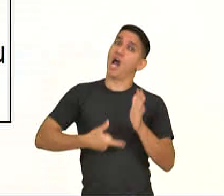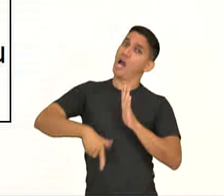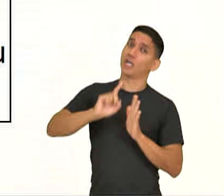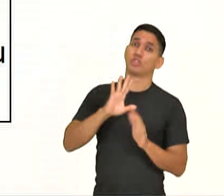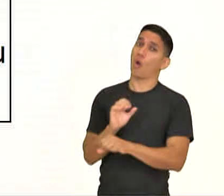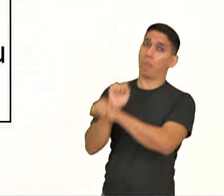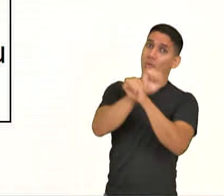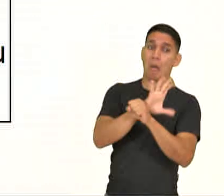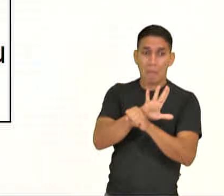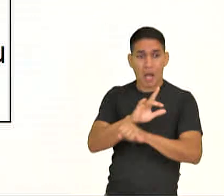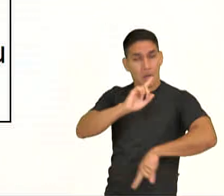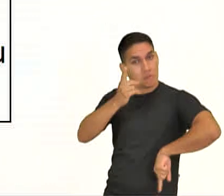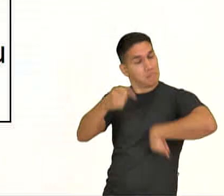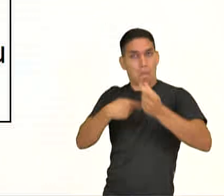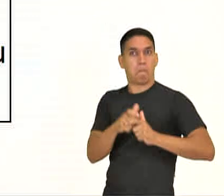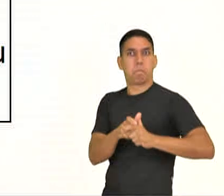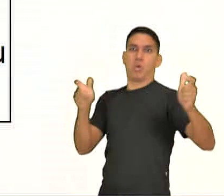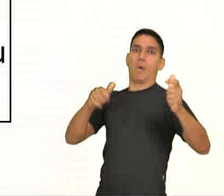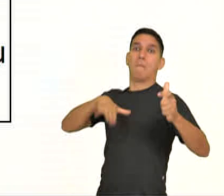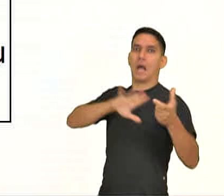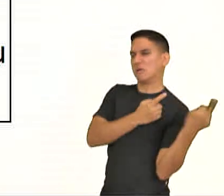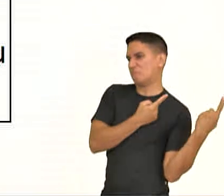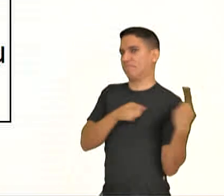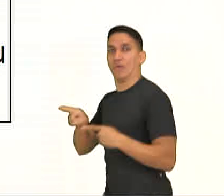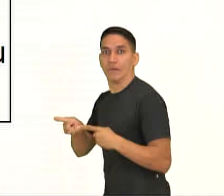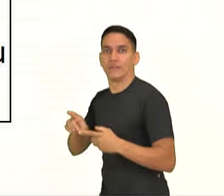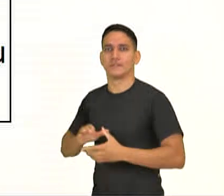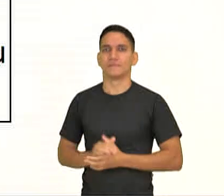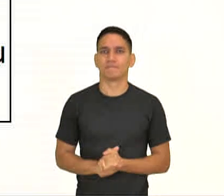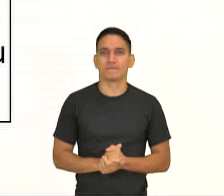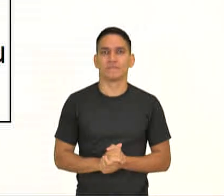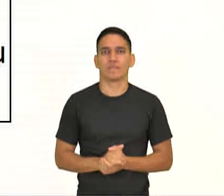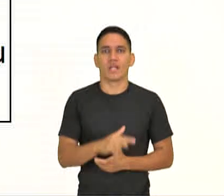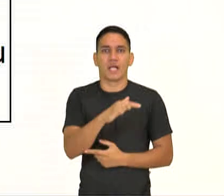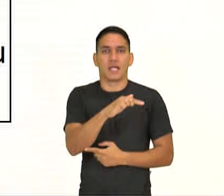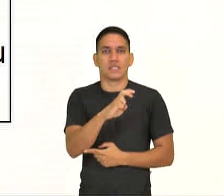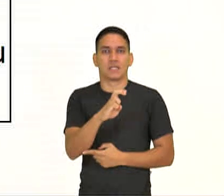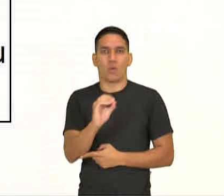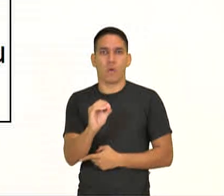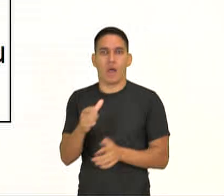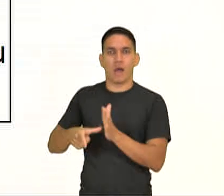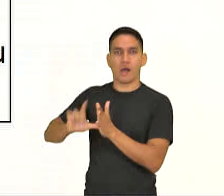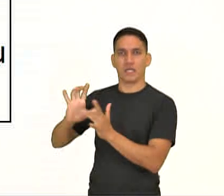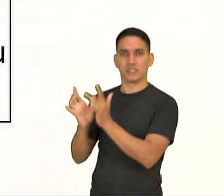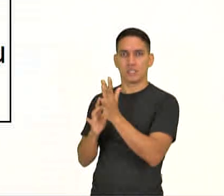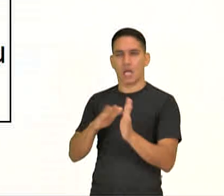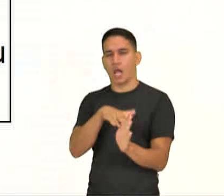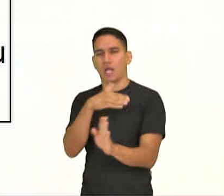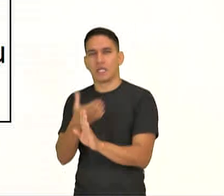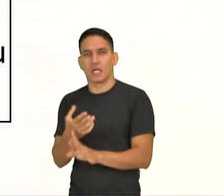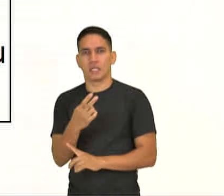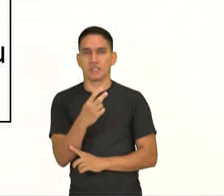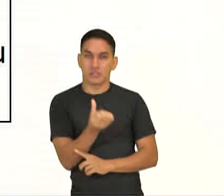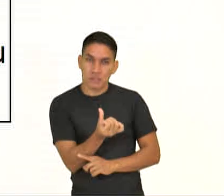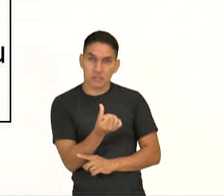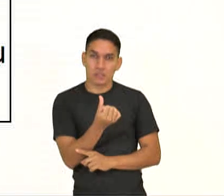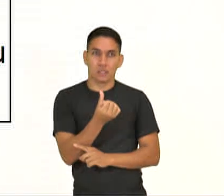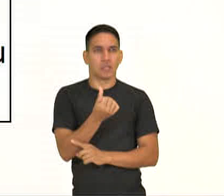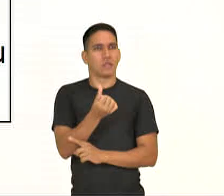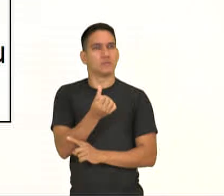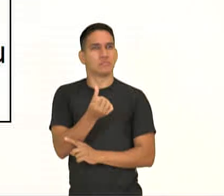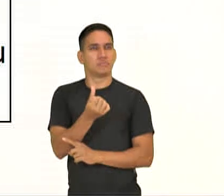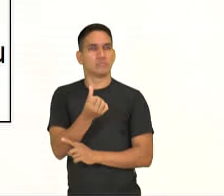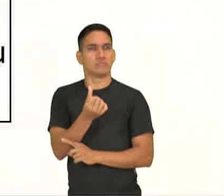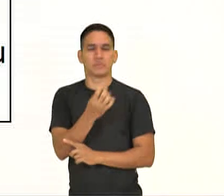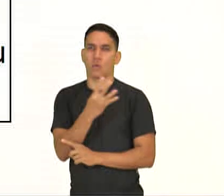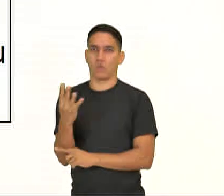mas o que era para se proteger virou o quê? Ataque. Em 750 a.C. a 644, os